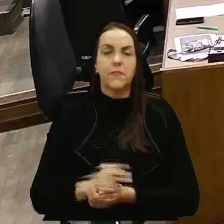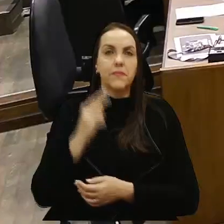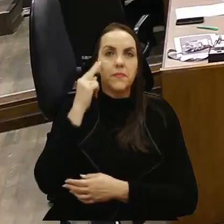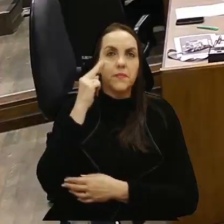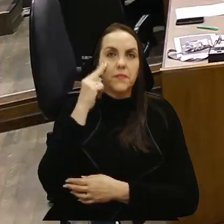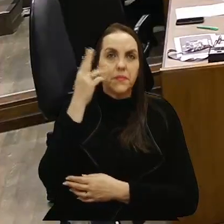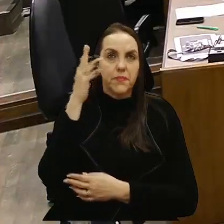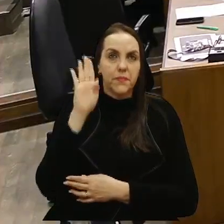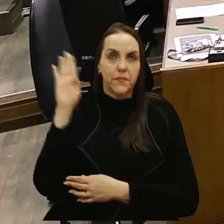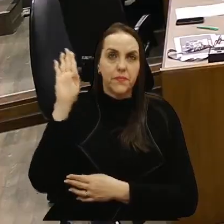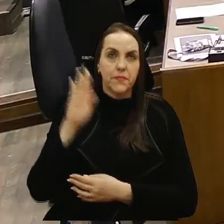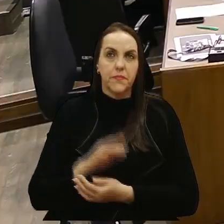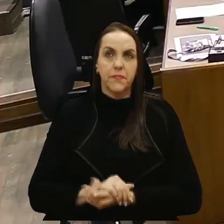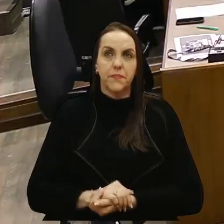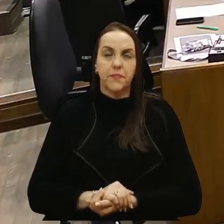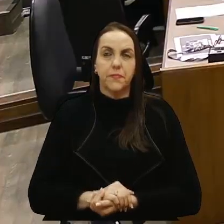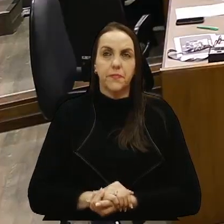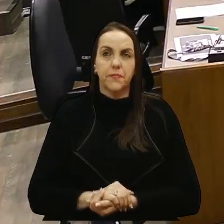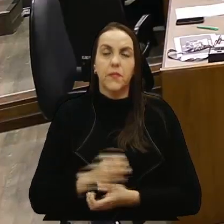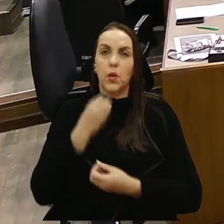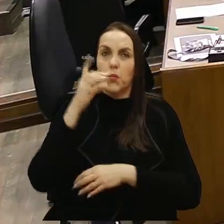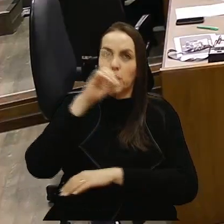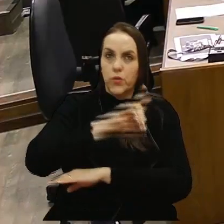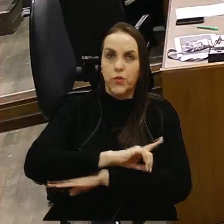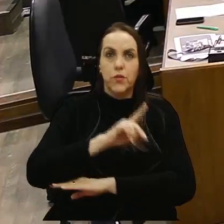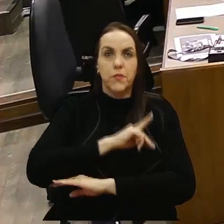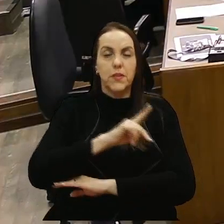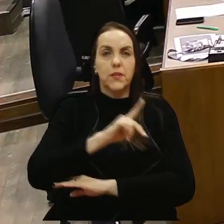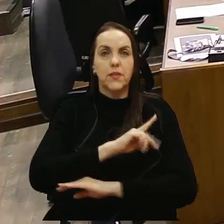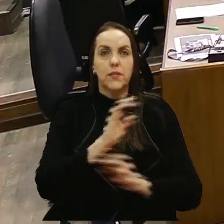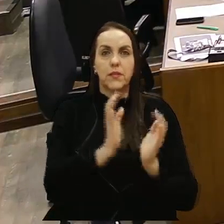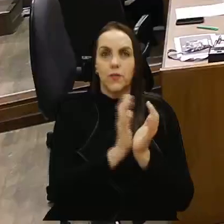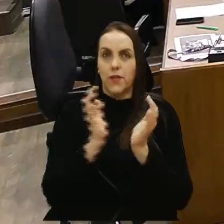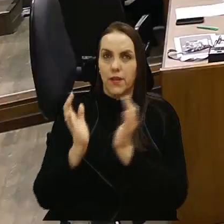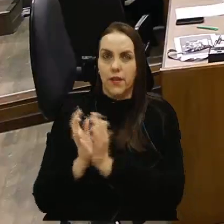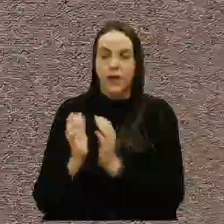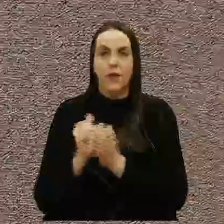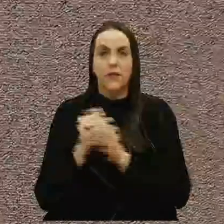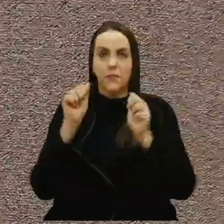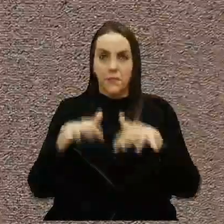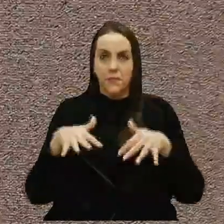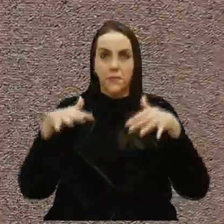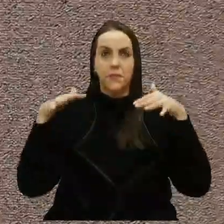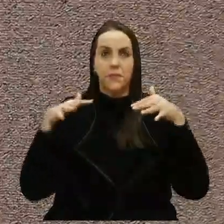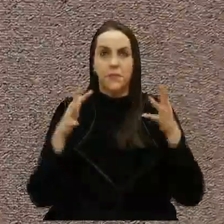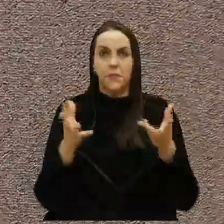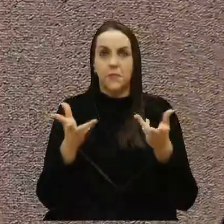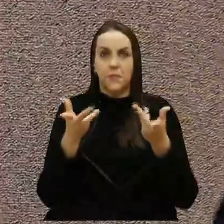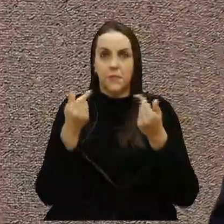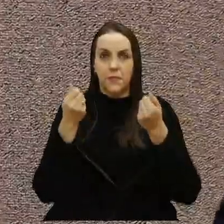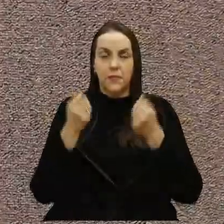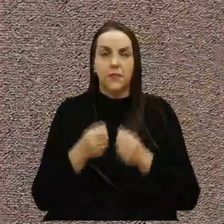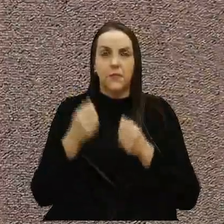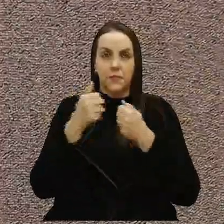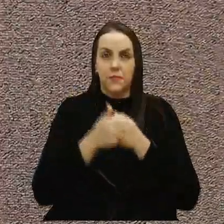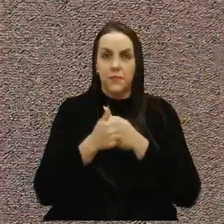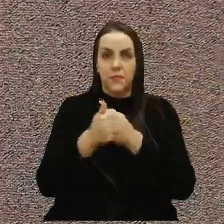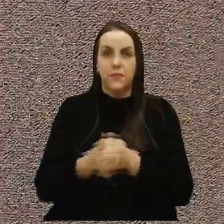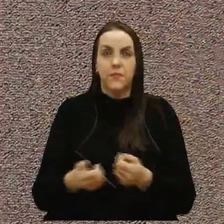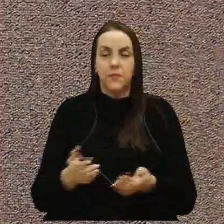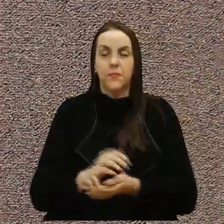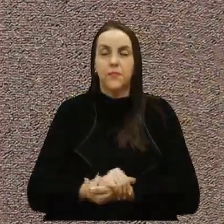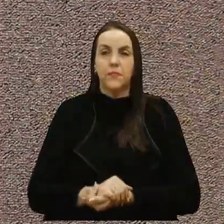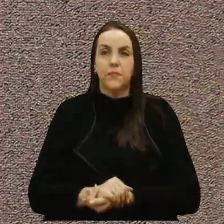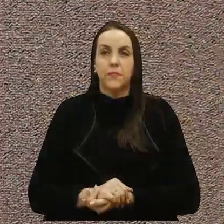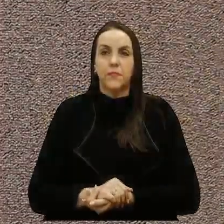Fantinel. Bom dia, senhor presidente, nobres colegas, a plateia maravilhosa aí que nos acompanha hoje.